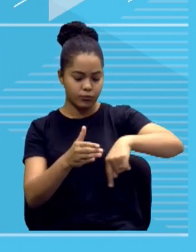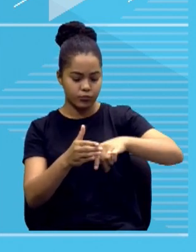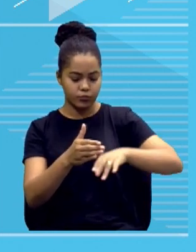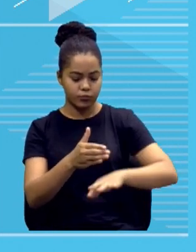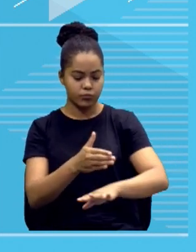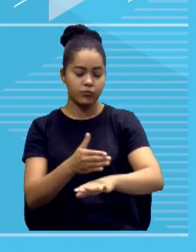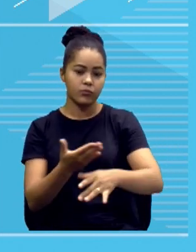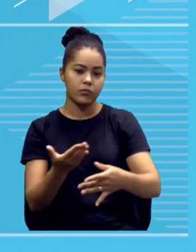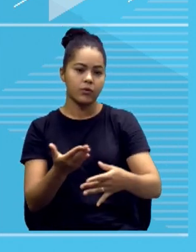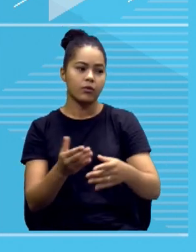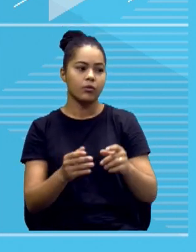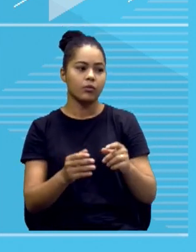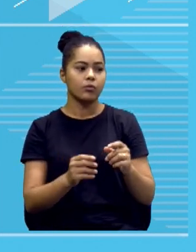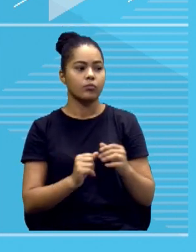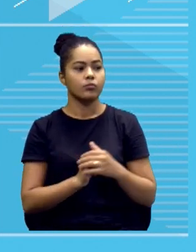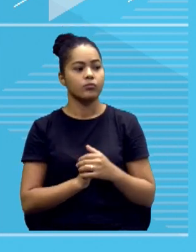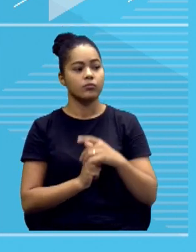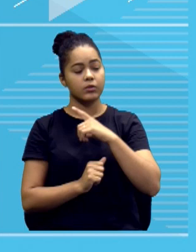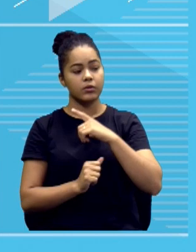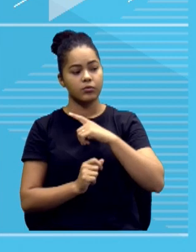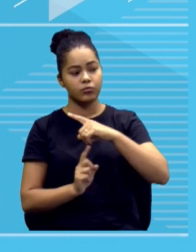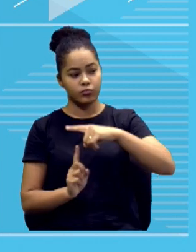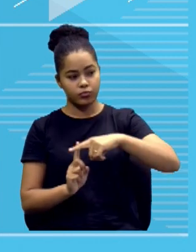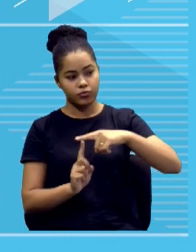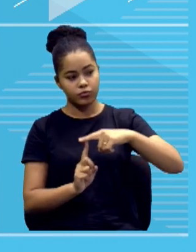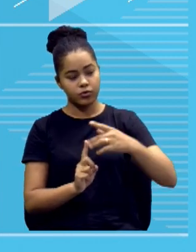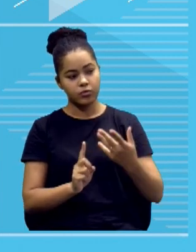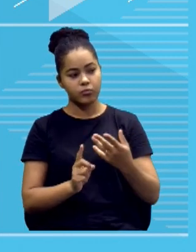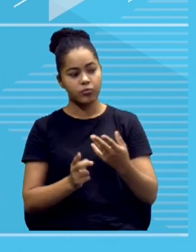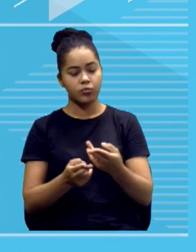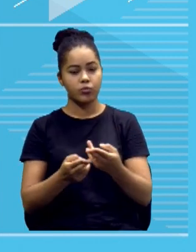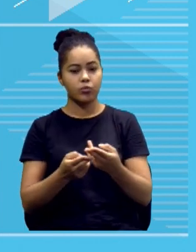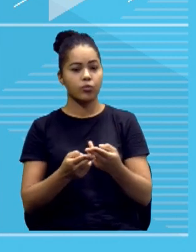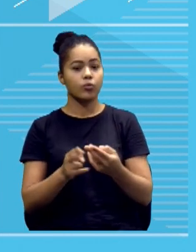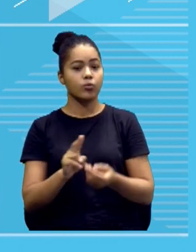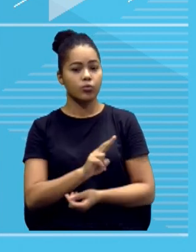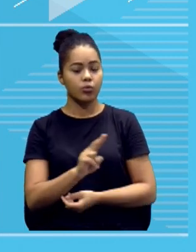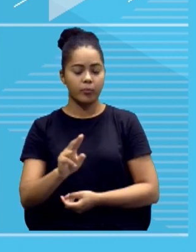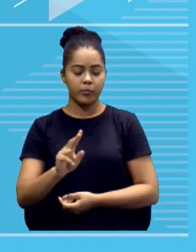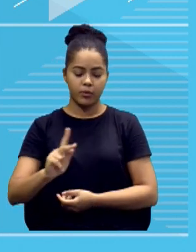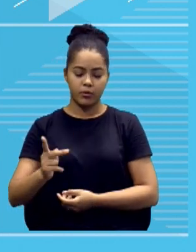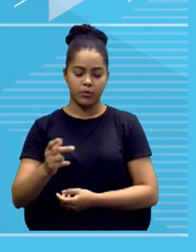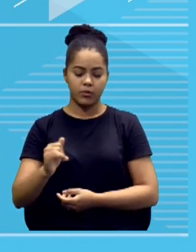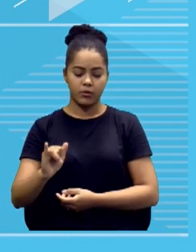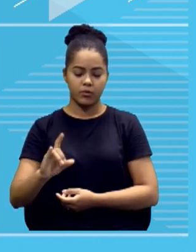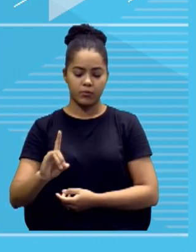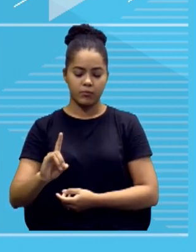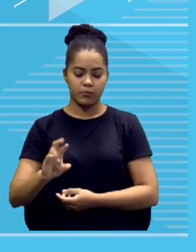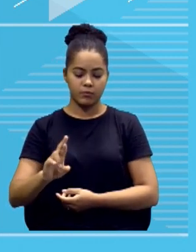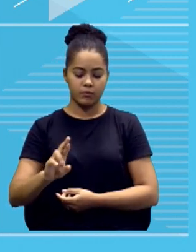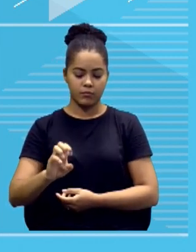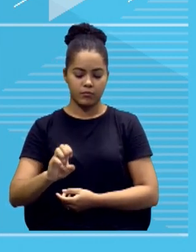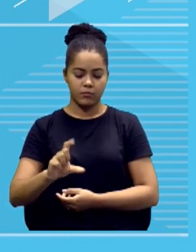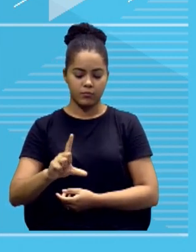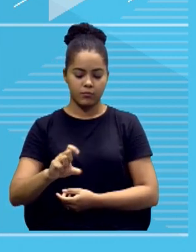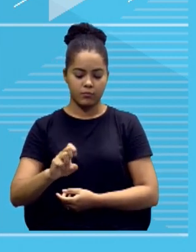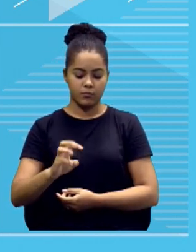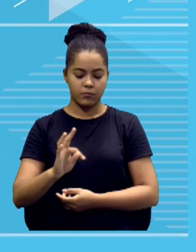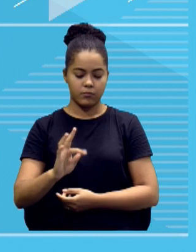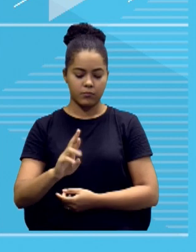tipos de usinas. Aqui no nosso exemplo, a gente está usando uma usina hidrelétrica. A usina hidrelétrica transforma a